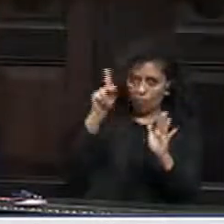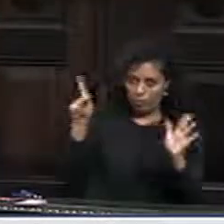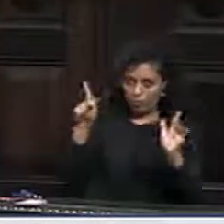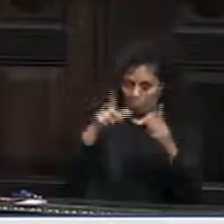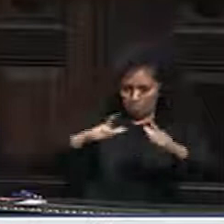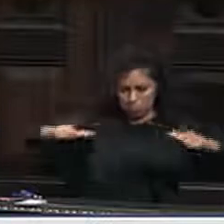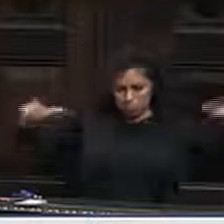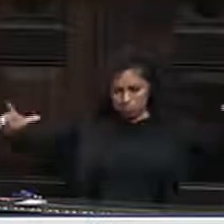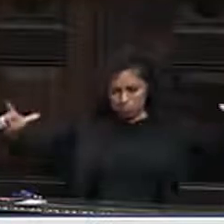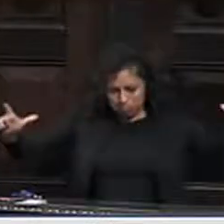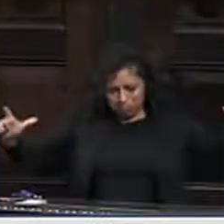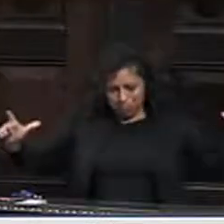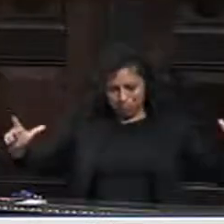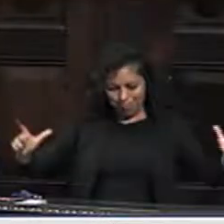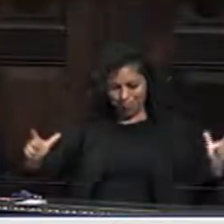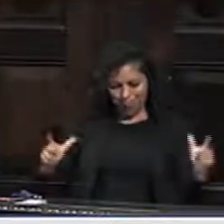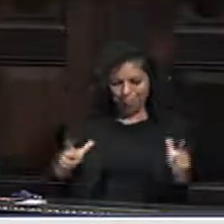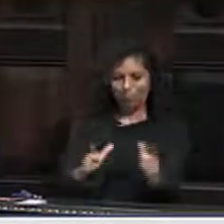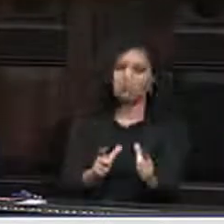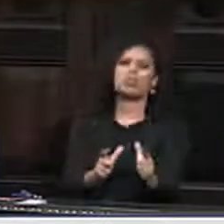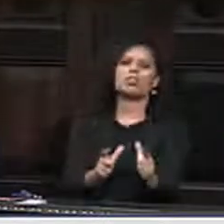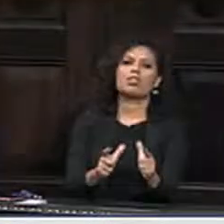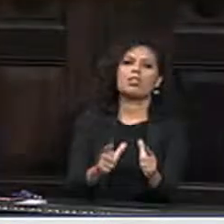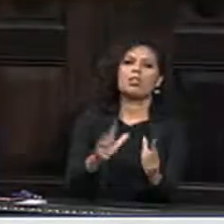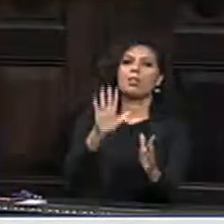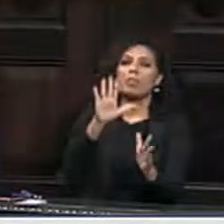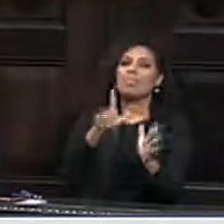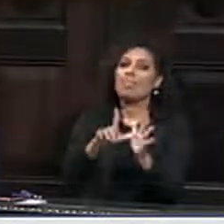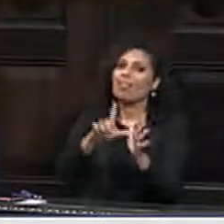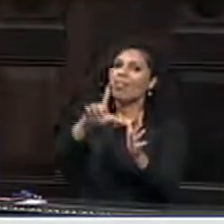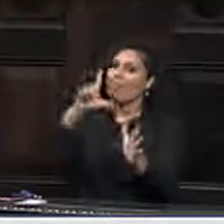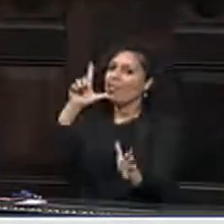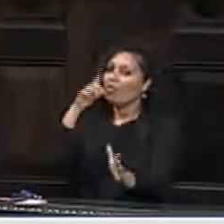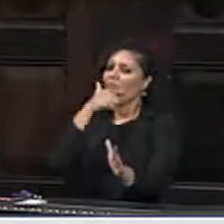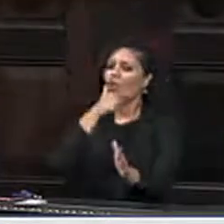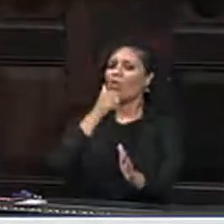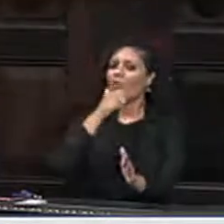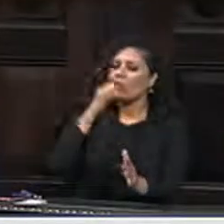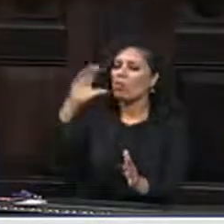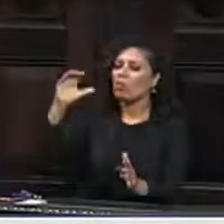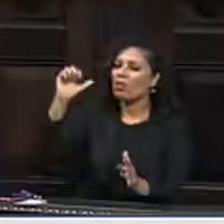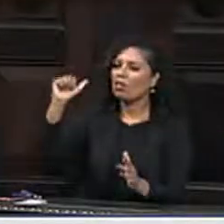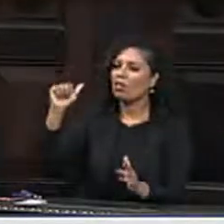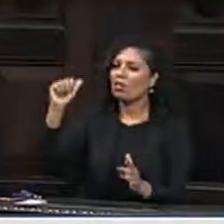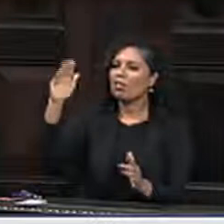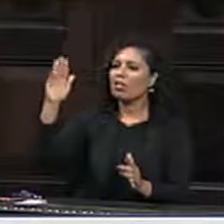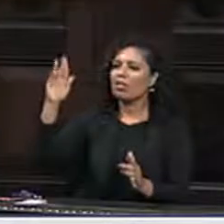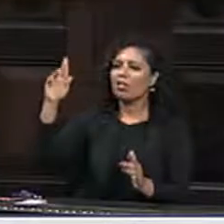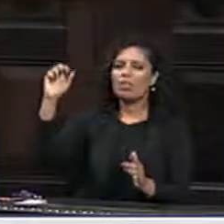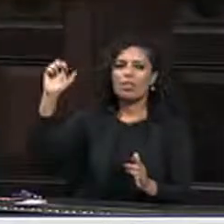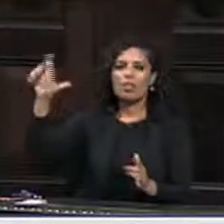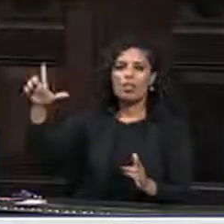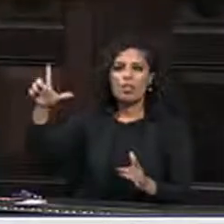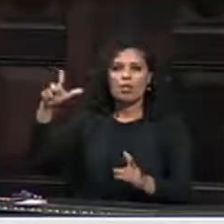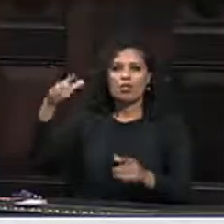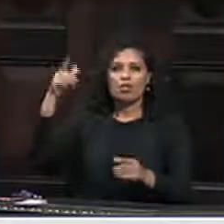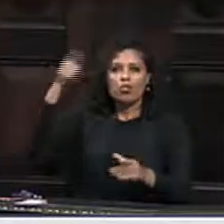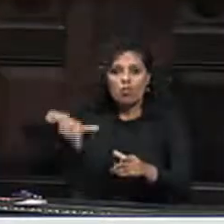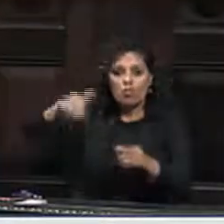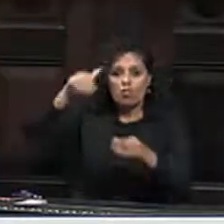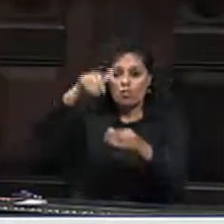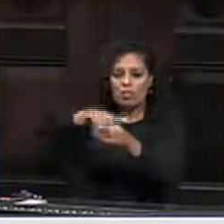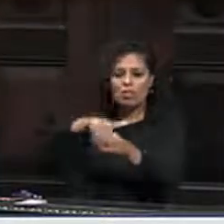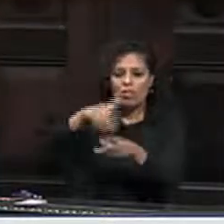disso, Sérgio Cabral foi eleito em primeiro turno para